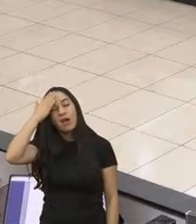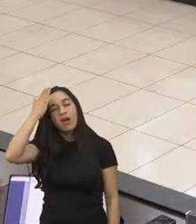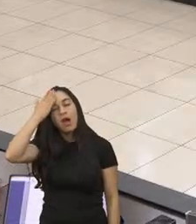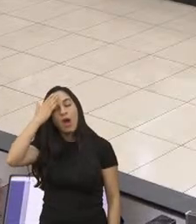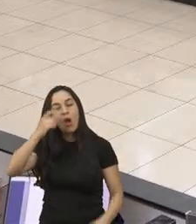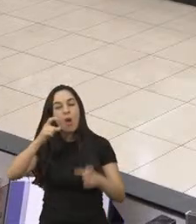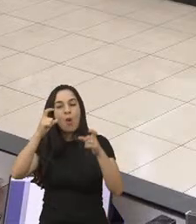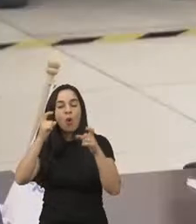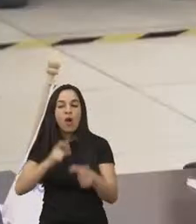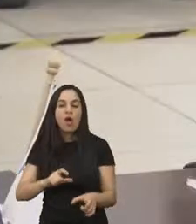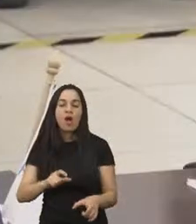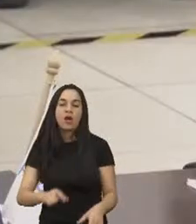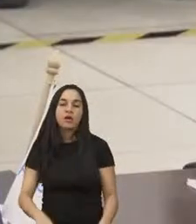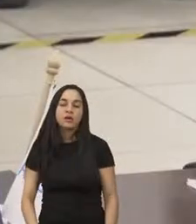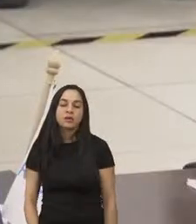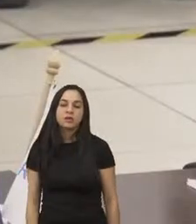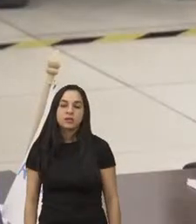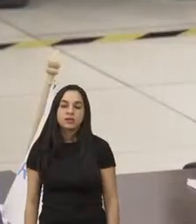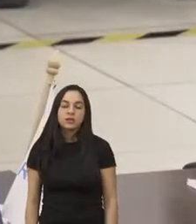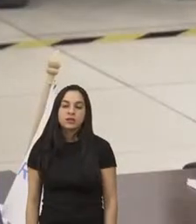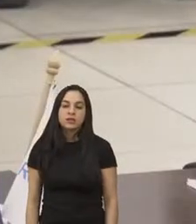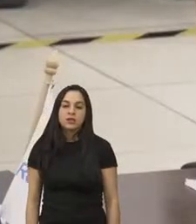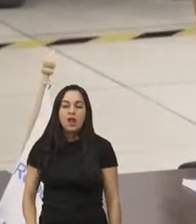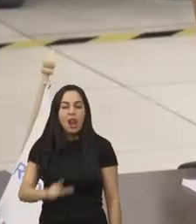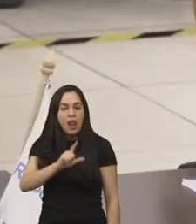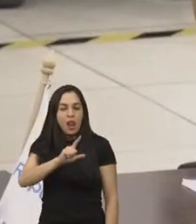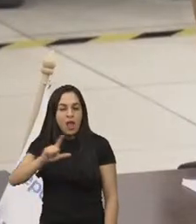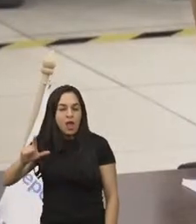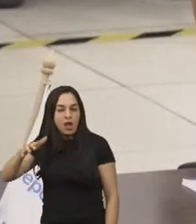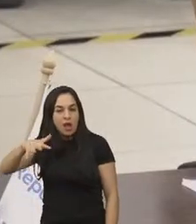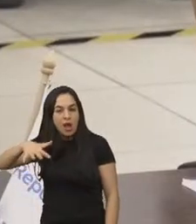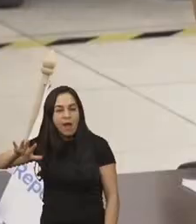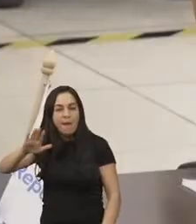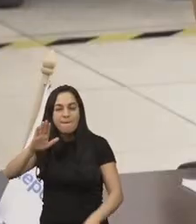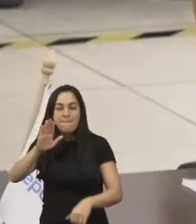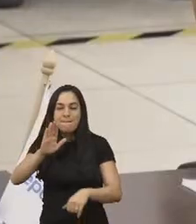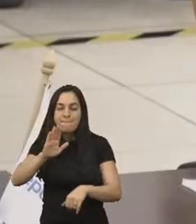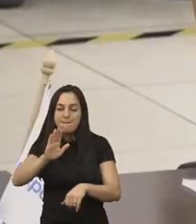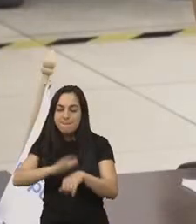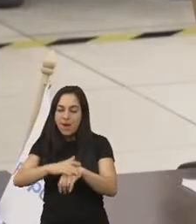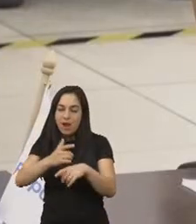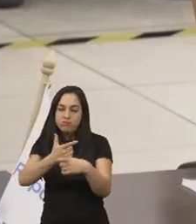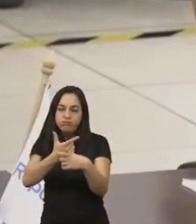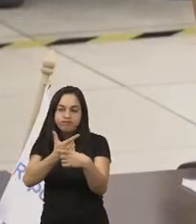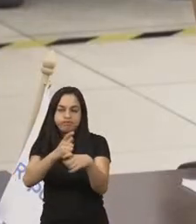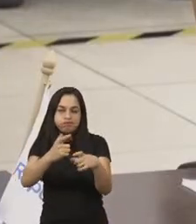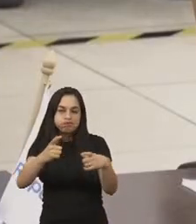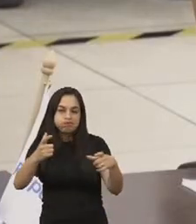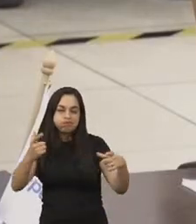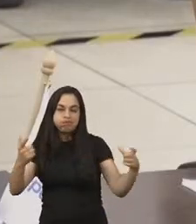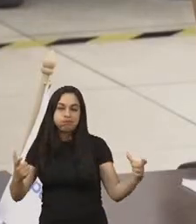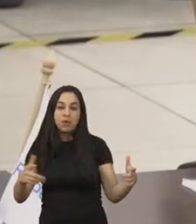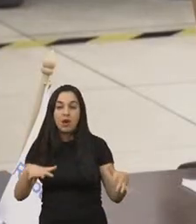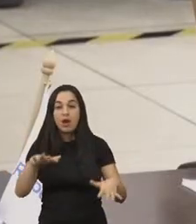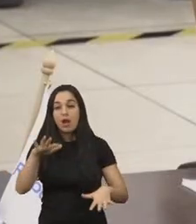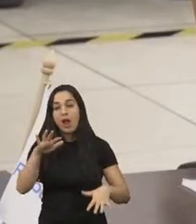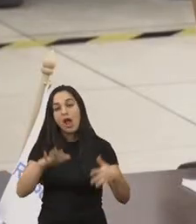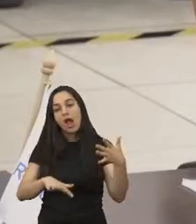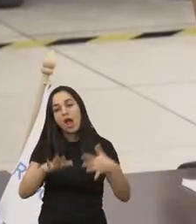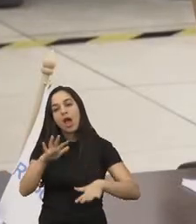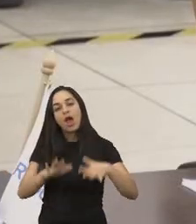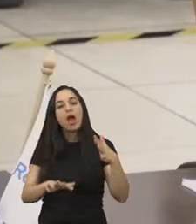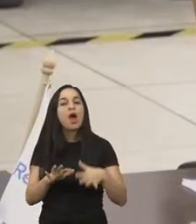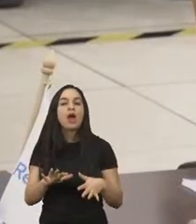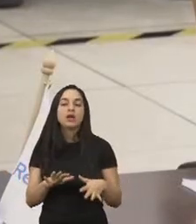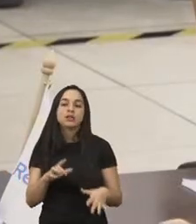uma das maiores regiões de Jacareí e mais populosa. Então, às vezes, tem